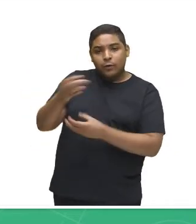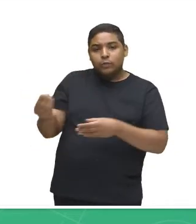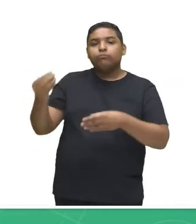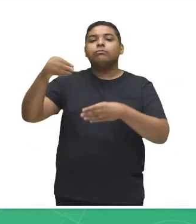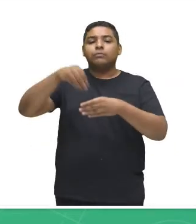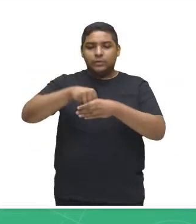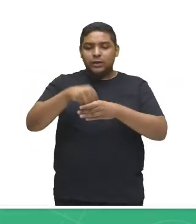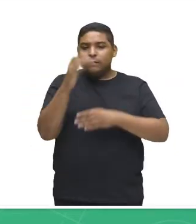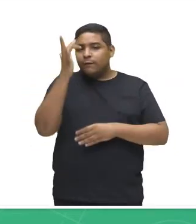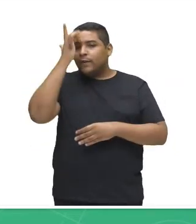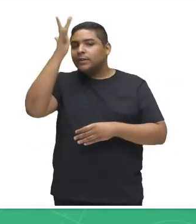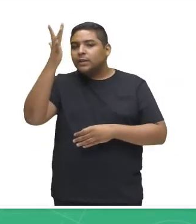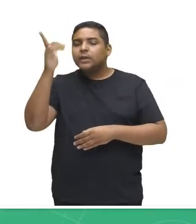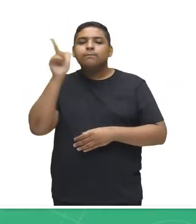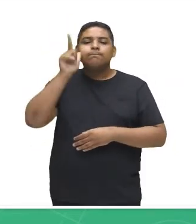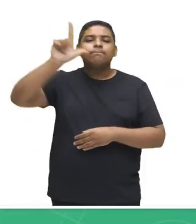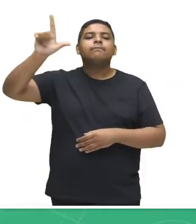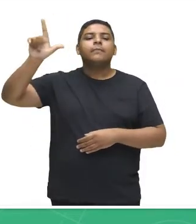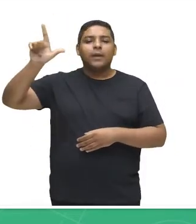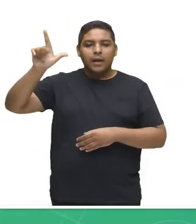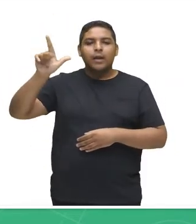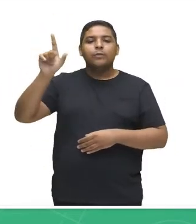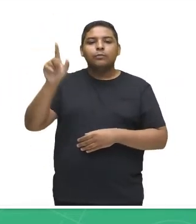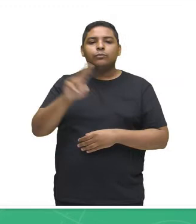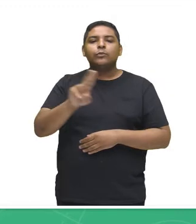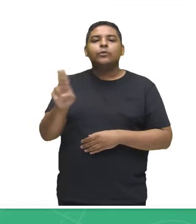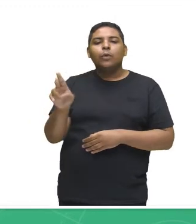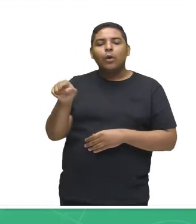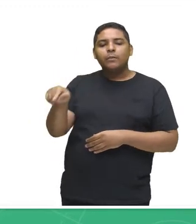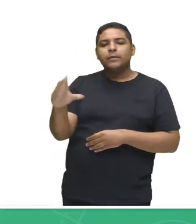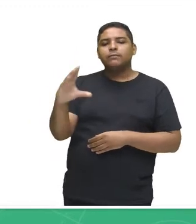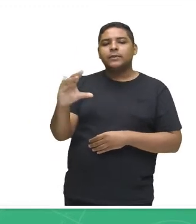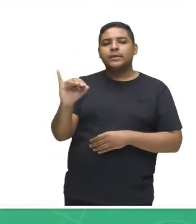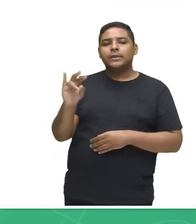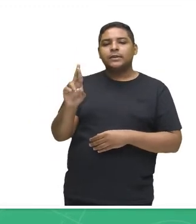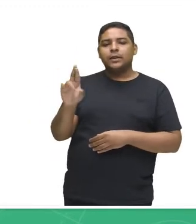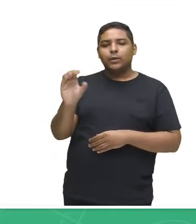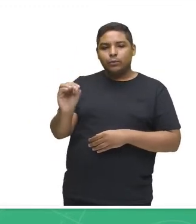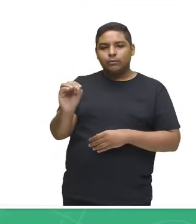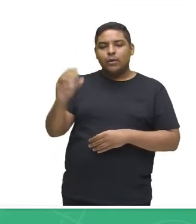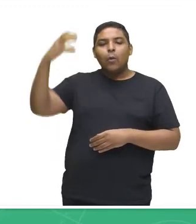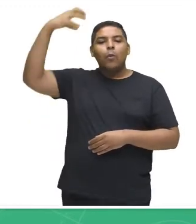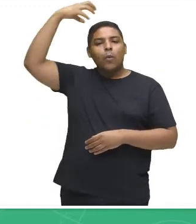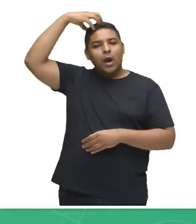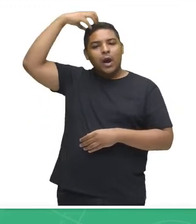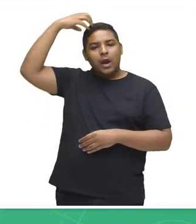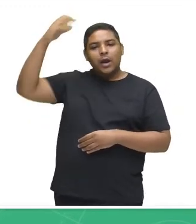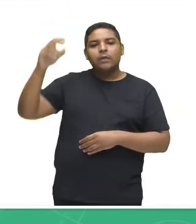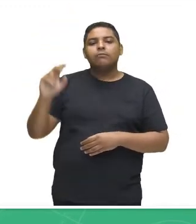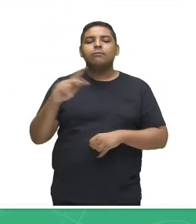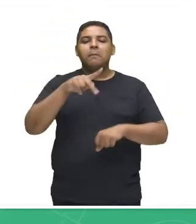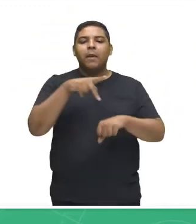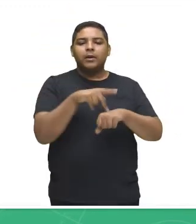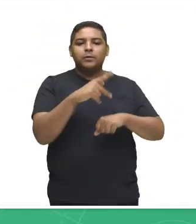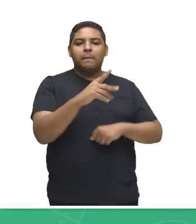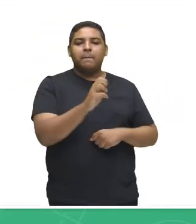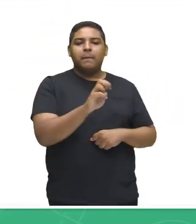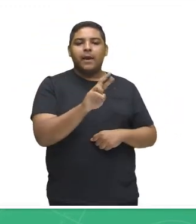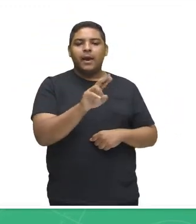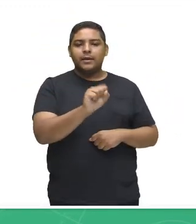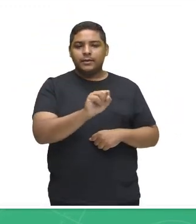por Ciro, o Grande, que vai ser o rei da Pérsia, e vocês vão ver mais para frente, se acalmem, tá bom? Então,